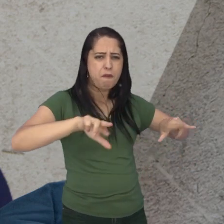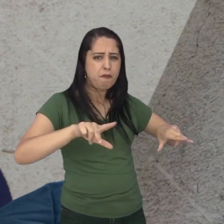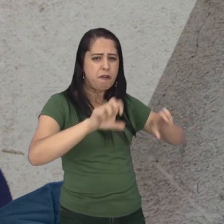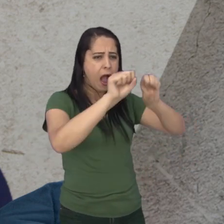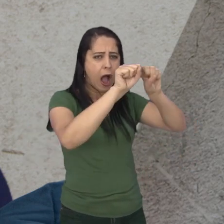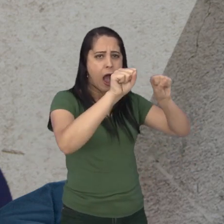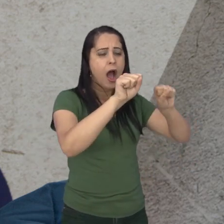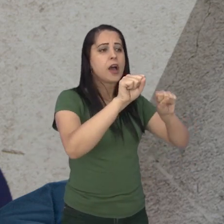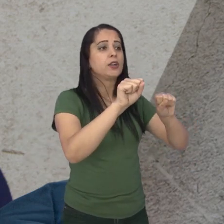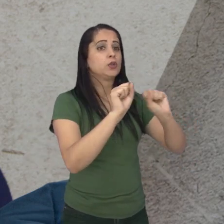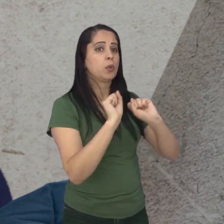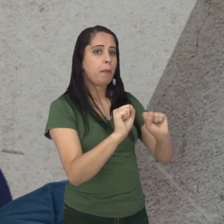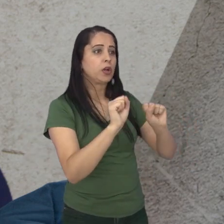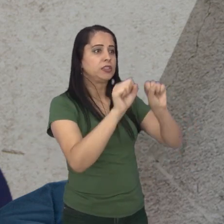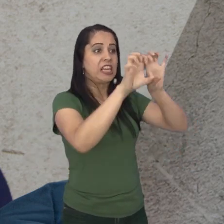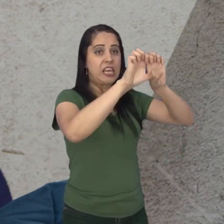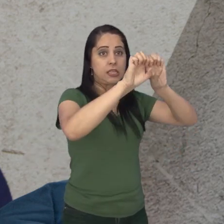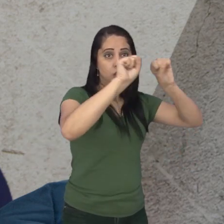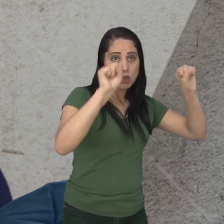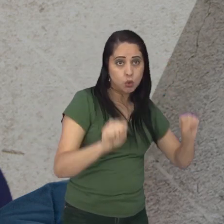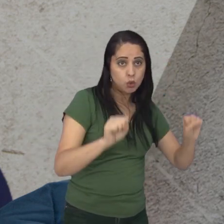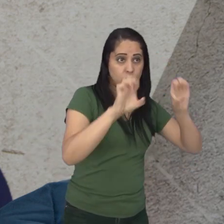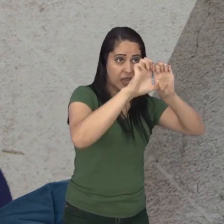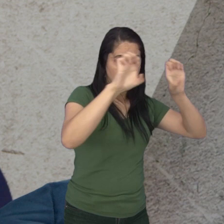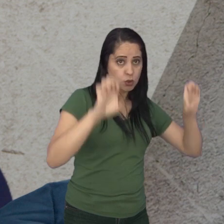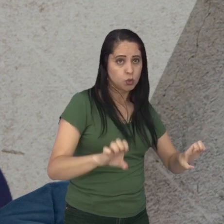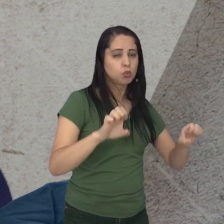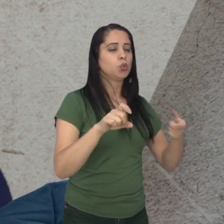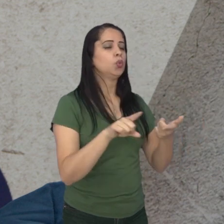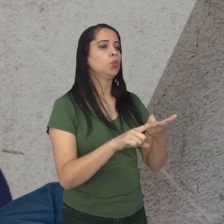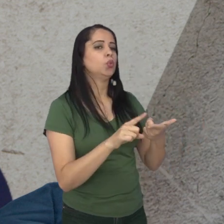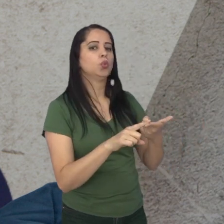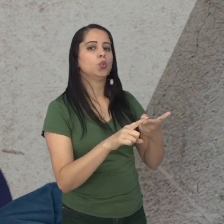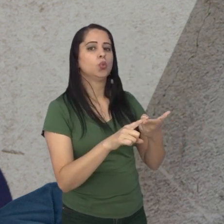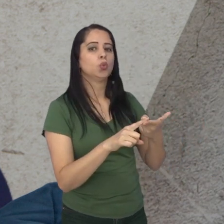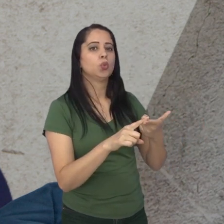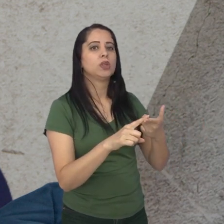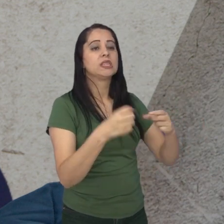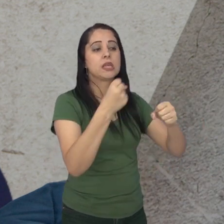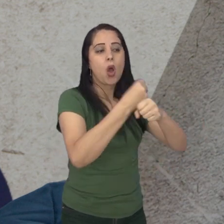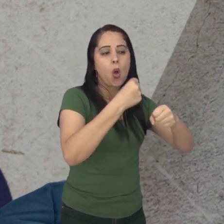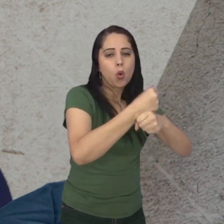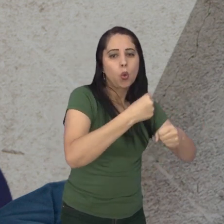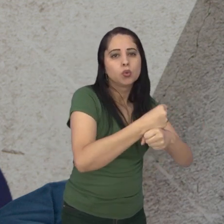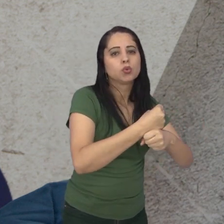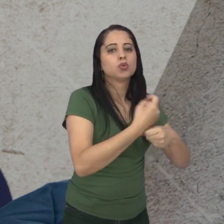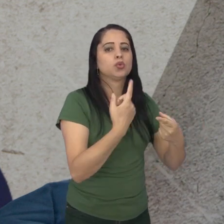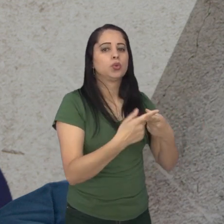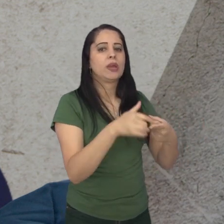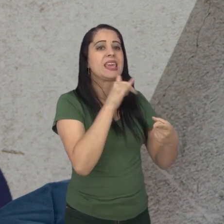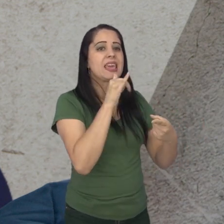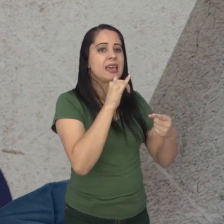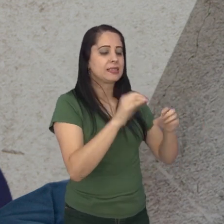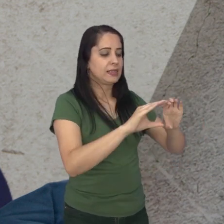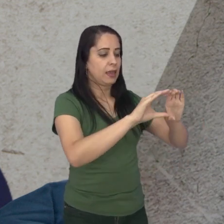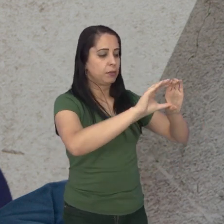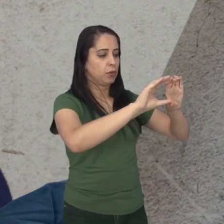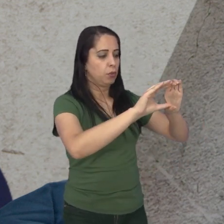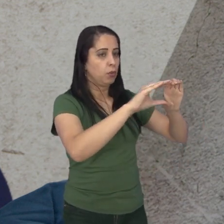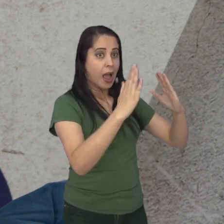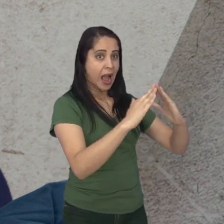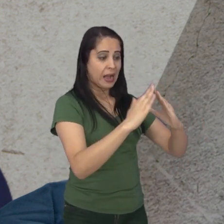de sistemas, né? Podem ser sistemas estruturais, podem ser sistemas construtivos como os hidrossanitários de